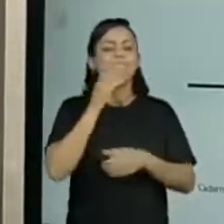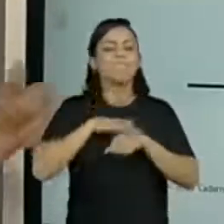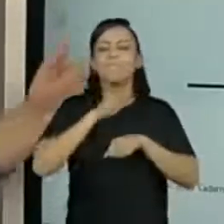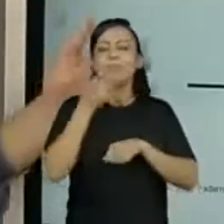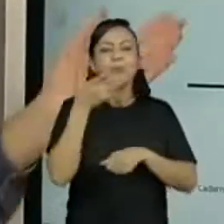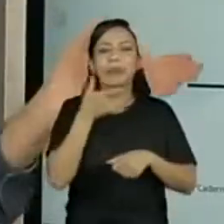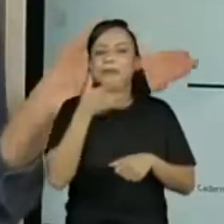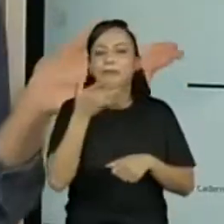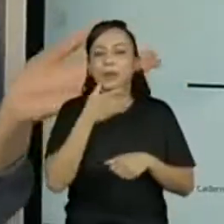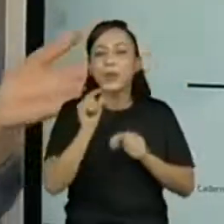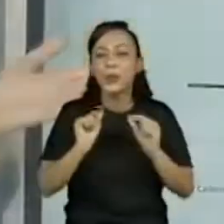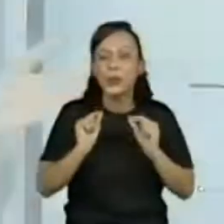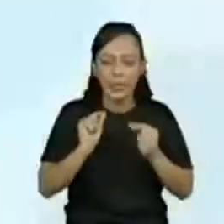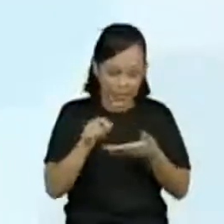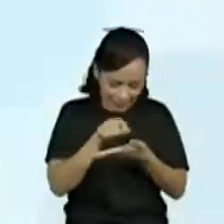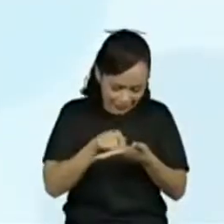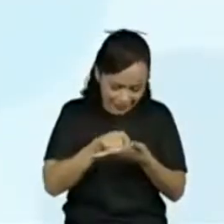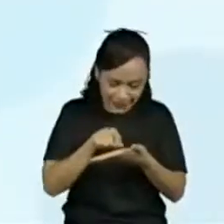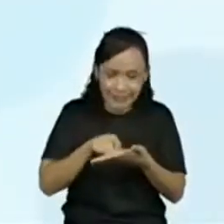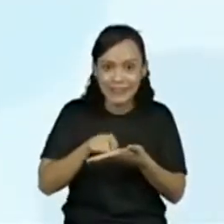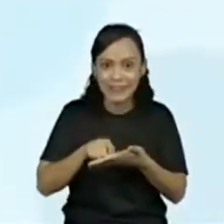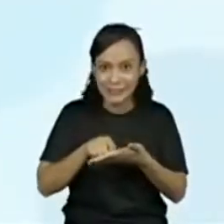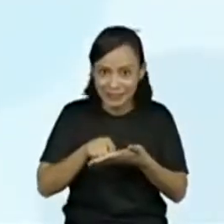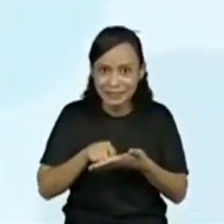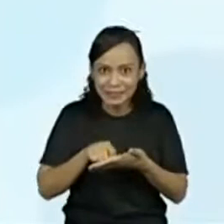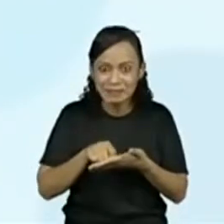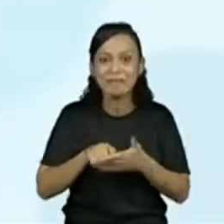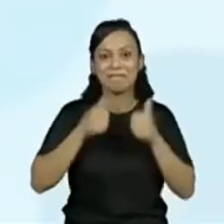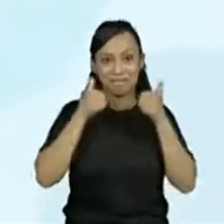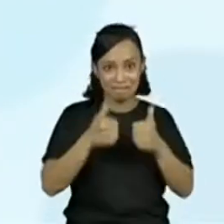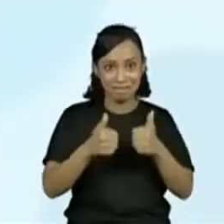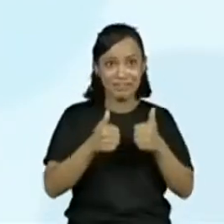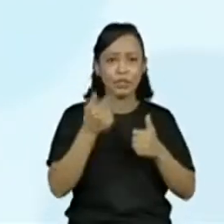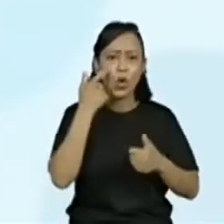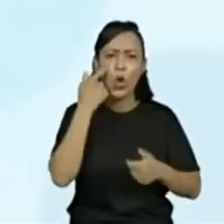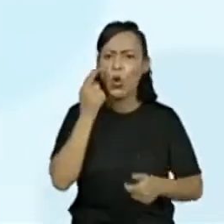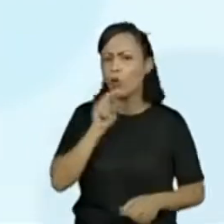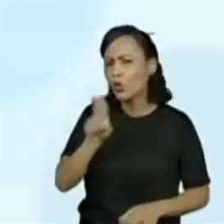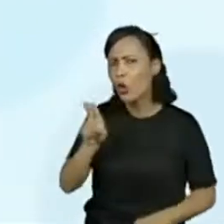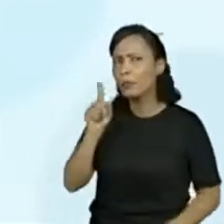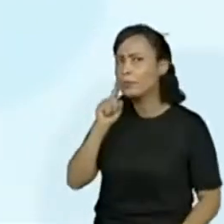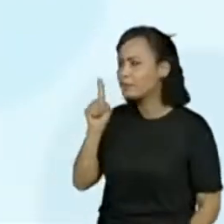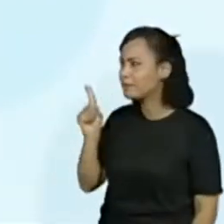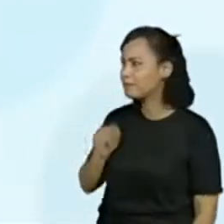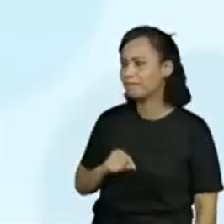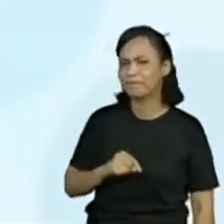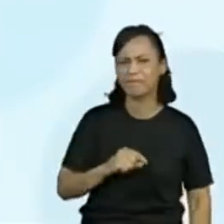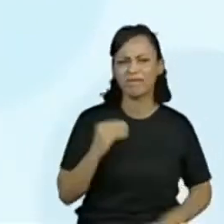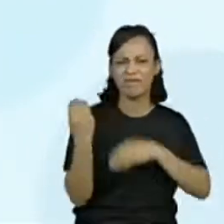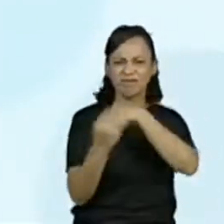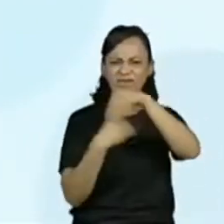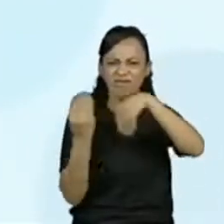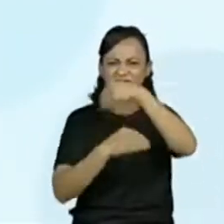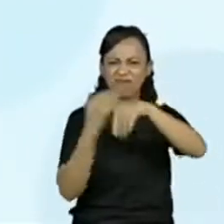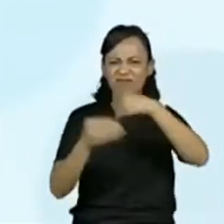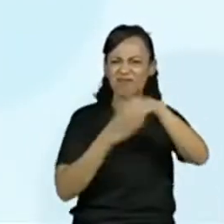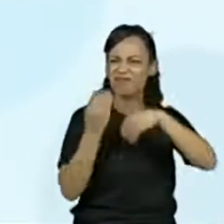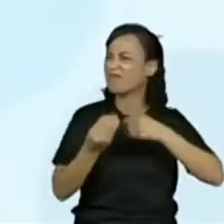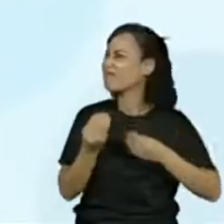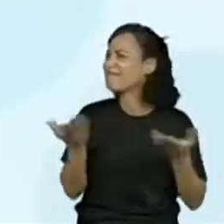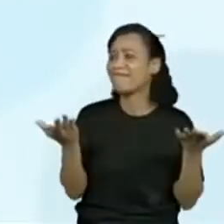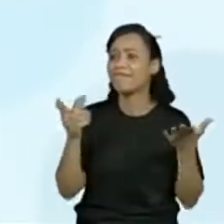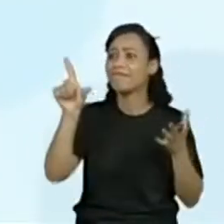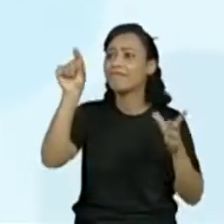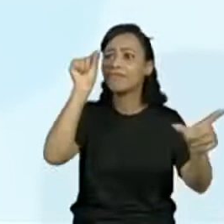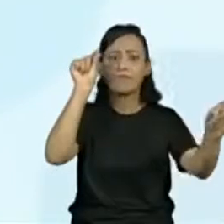então professora vive Vamos mostrar as duas escritas para ele olha virado à paulista virada paulista Olha lá